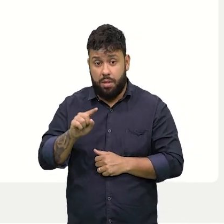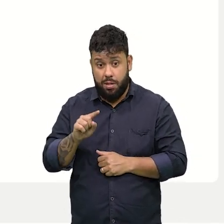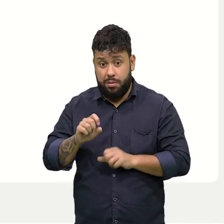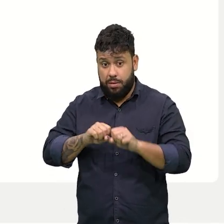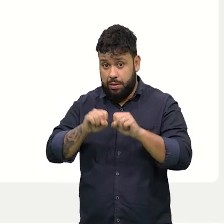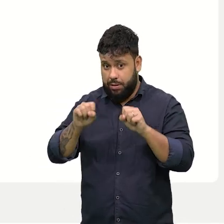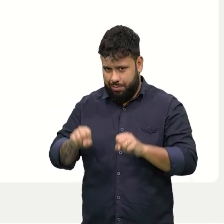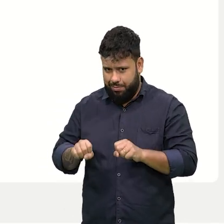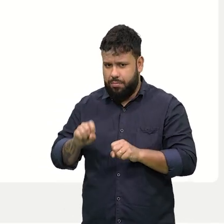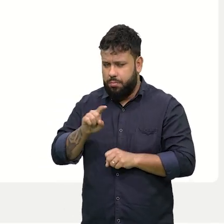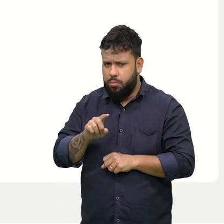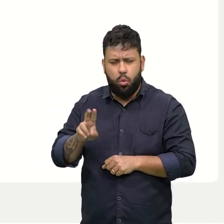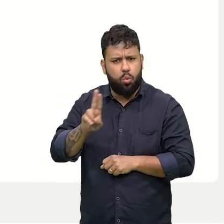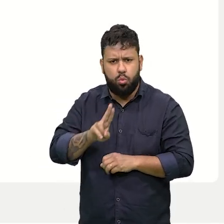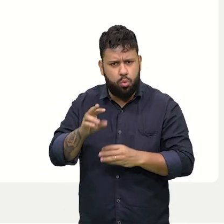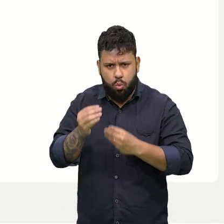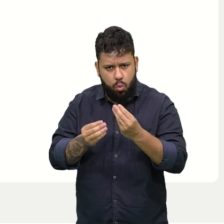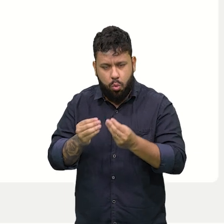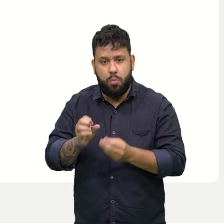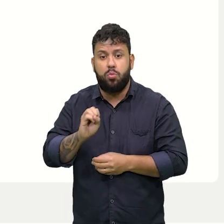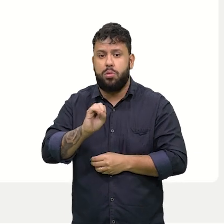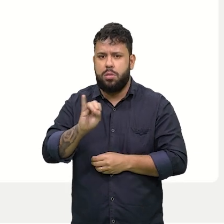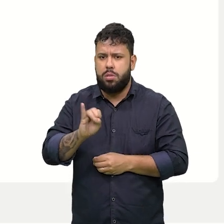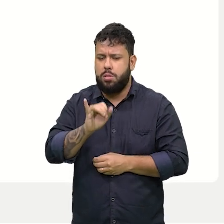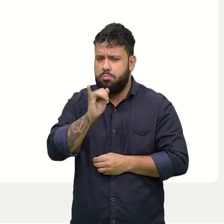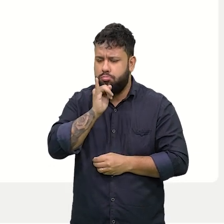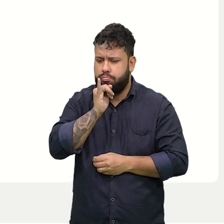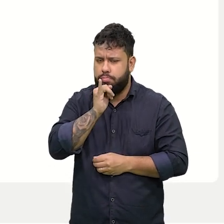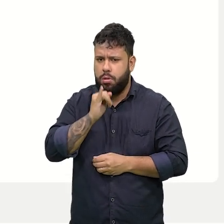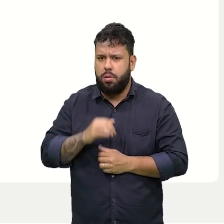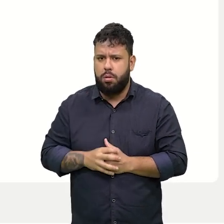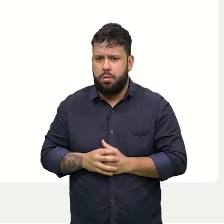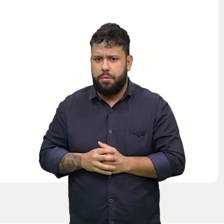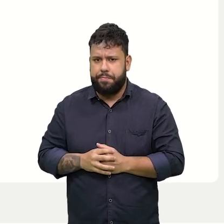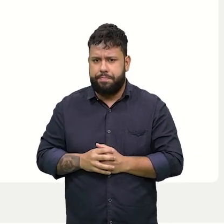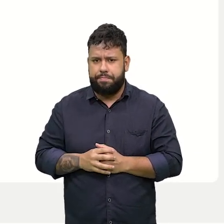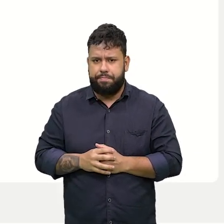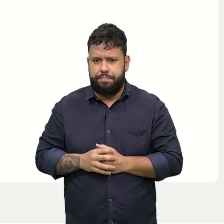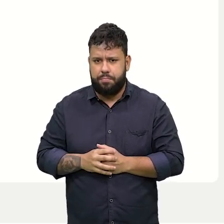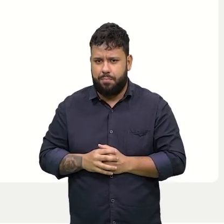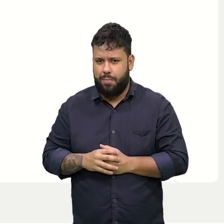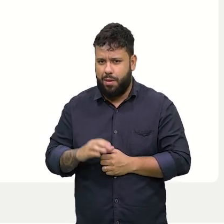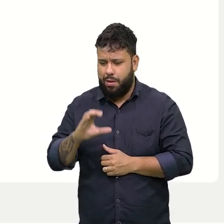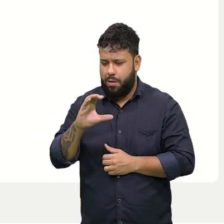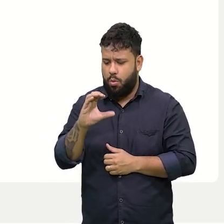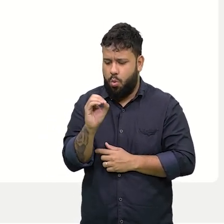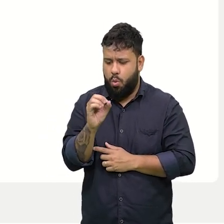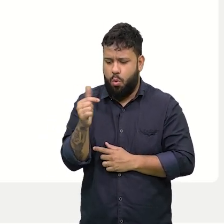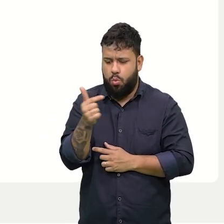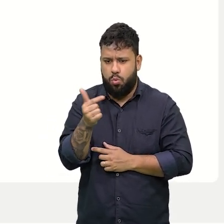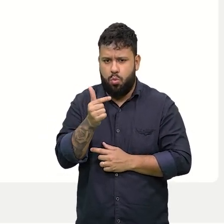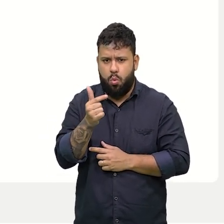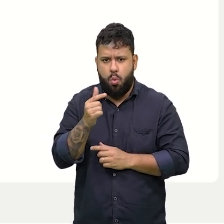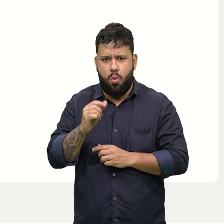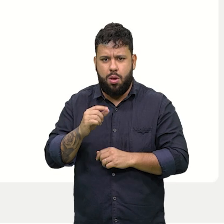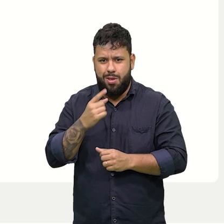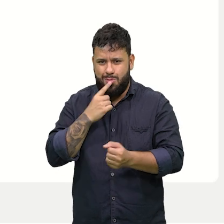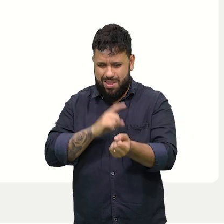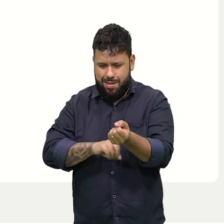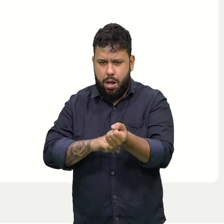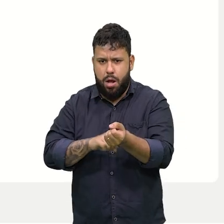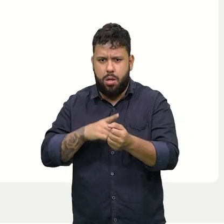desse sistema se dá quando acumula a quantidade de gás carbônico no nosso